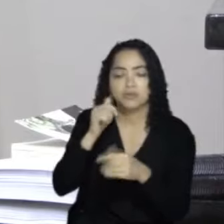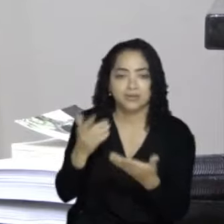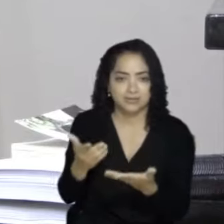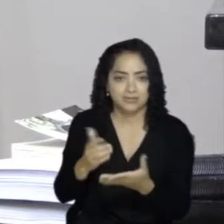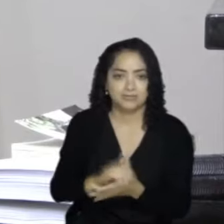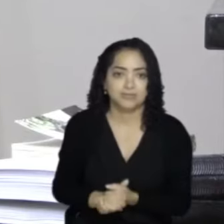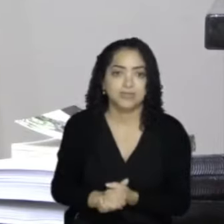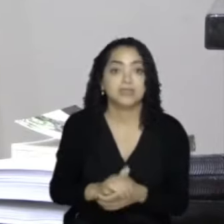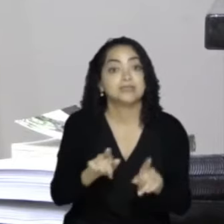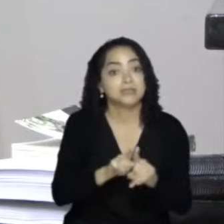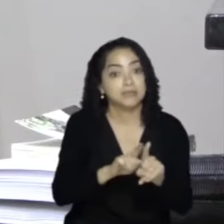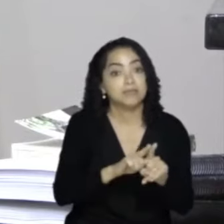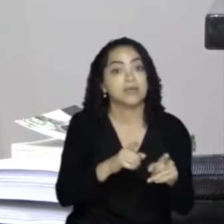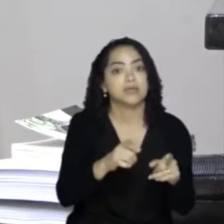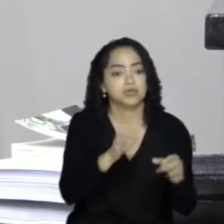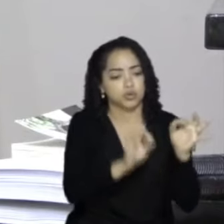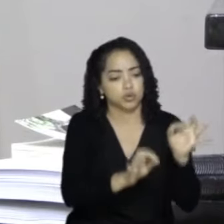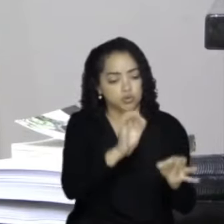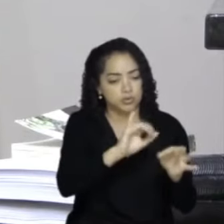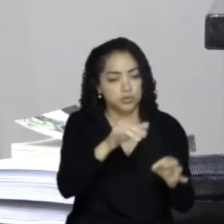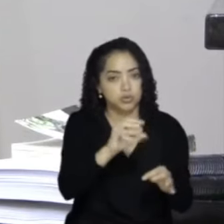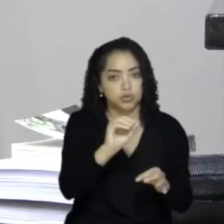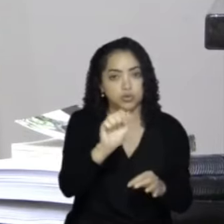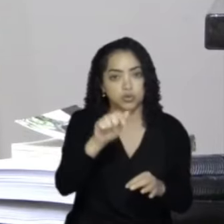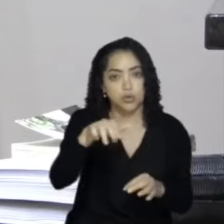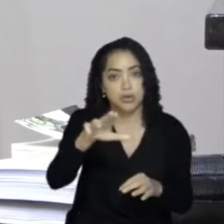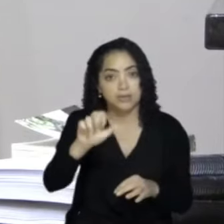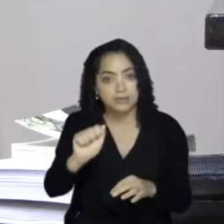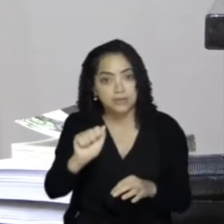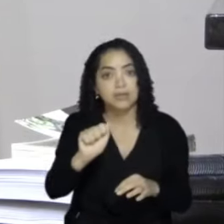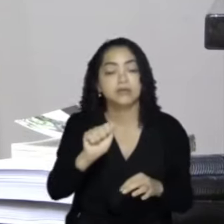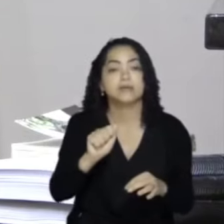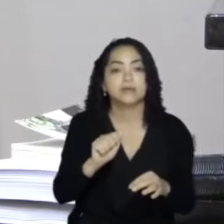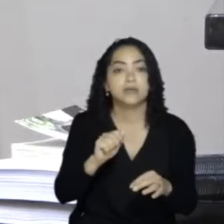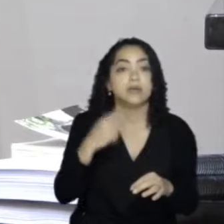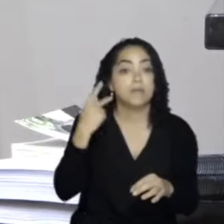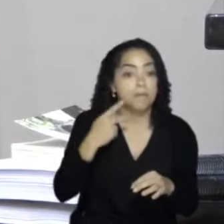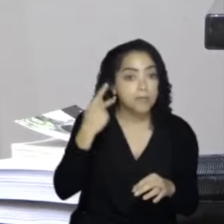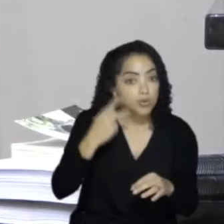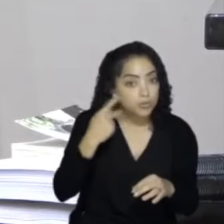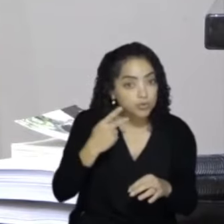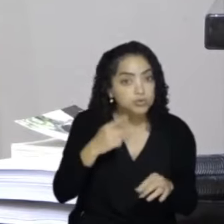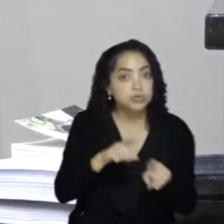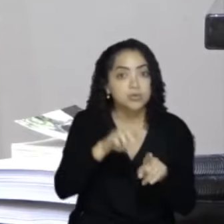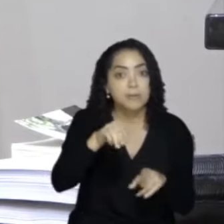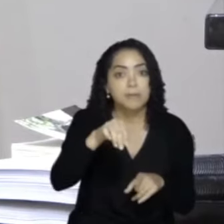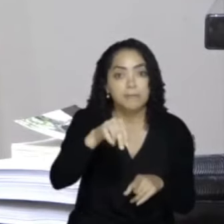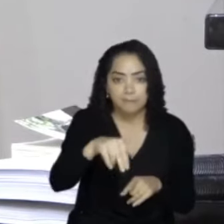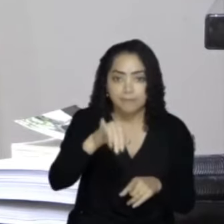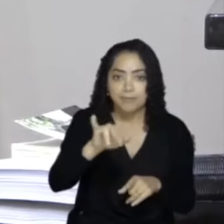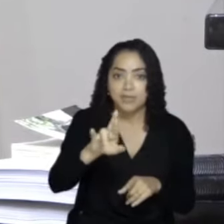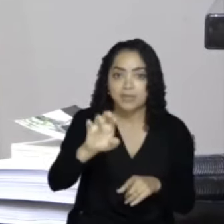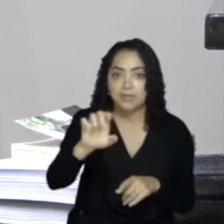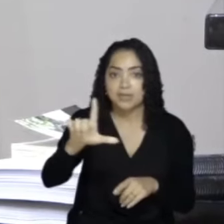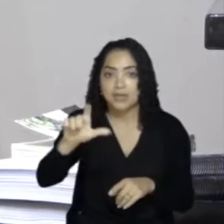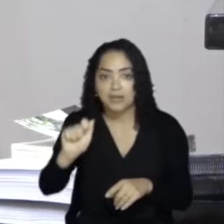doutora Joana, juíza do Tribunal de Justiça, procuradora, promotora doutora Mirella, do Ministério Público de Santa